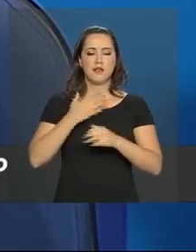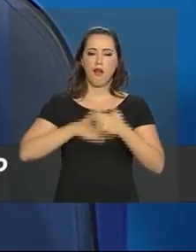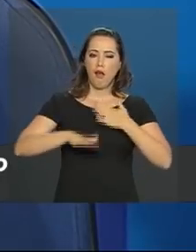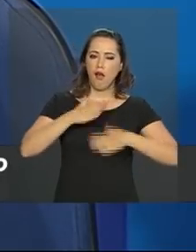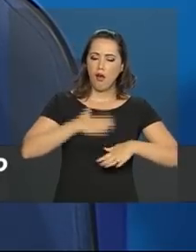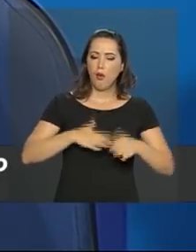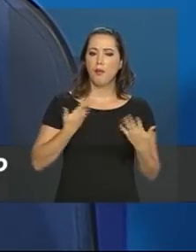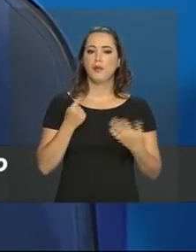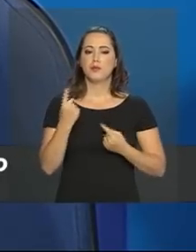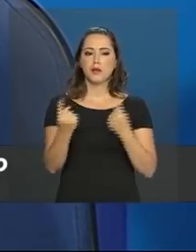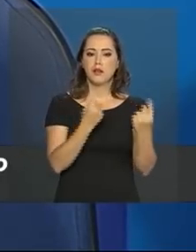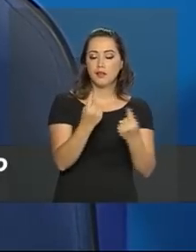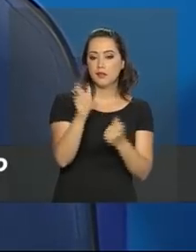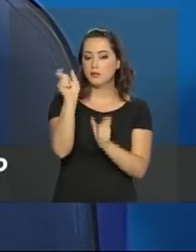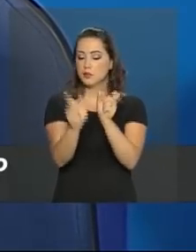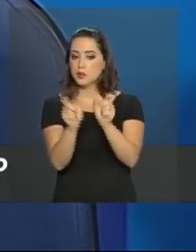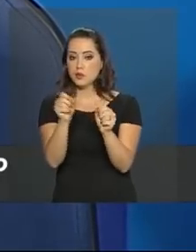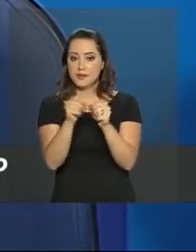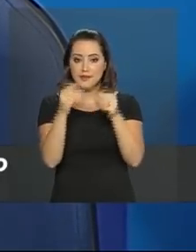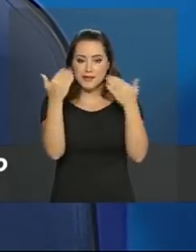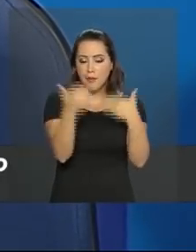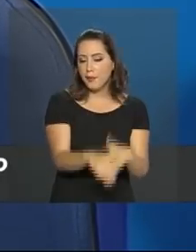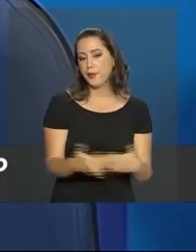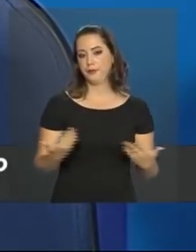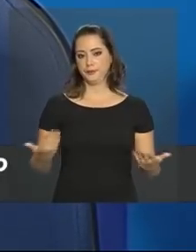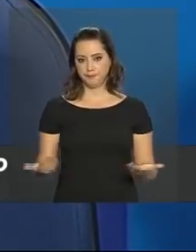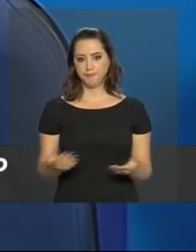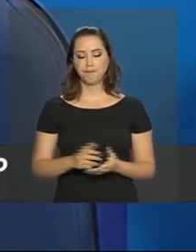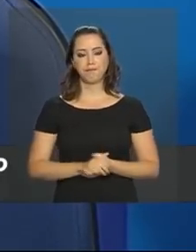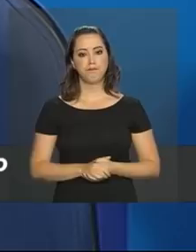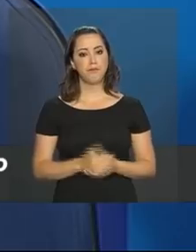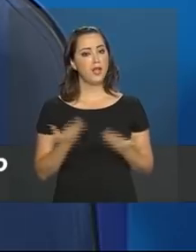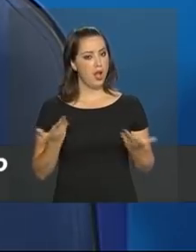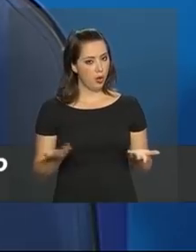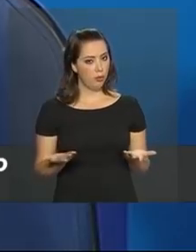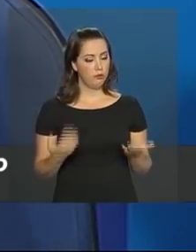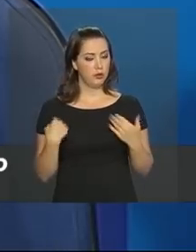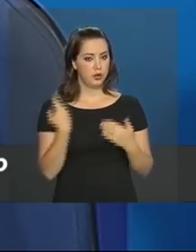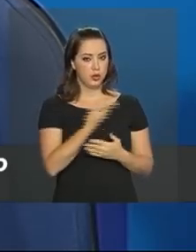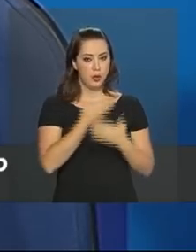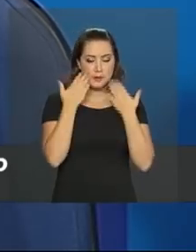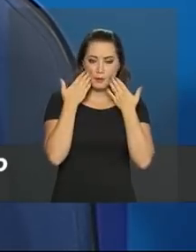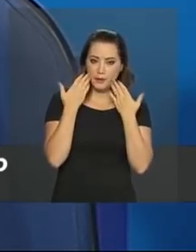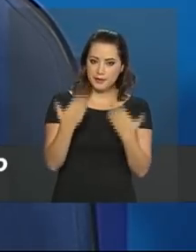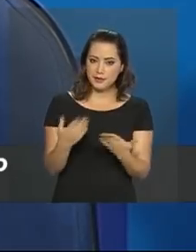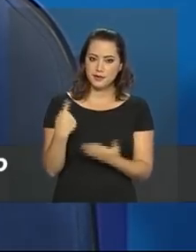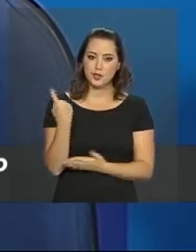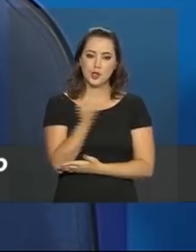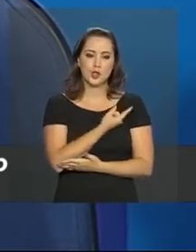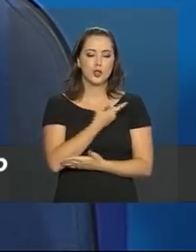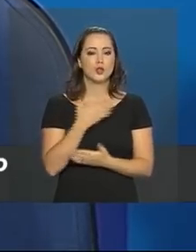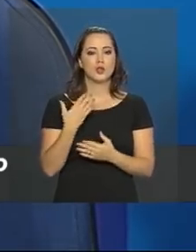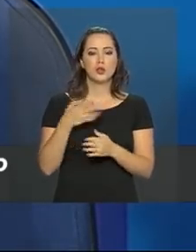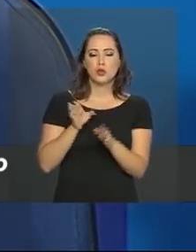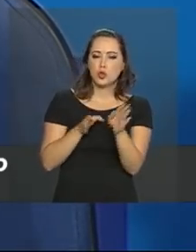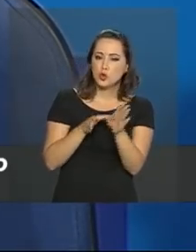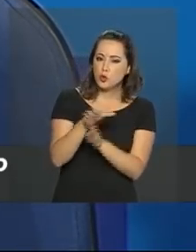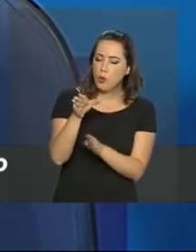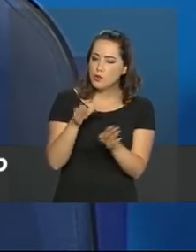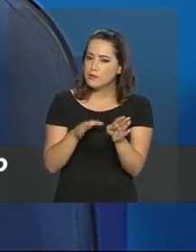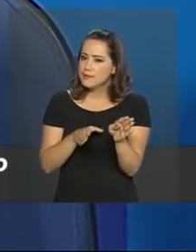para cada um dos participantes então nesse momento em que apresentamos aí as nossas últimas orientações